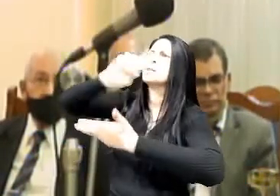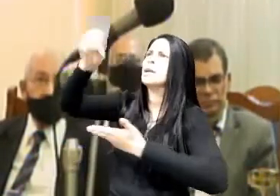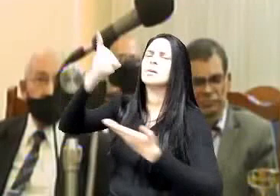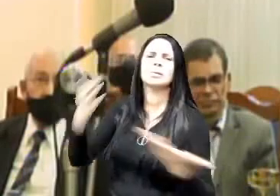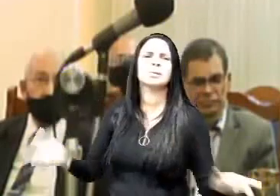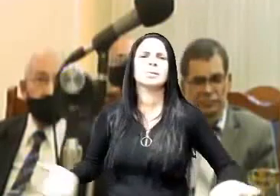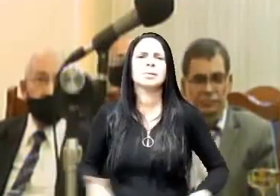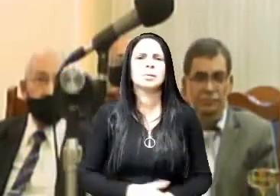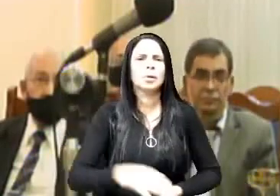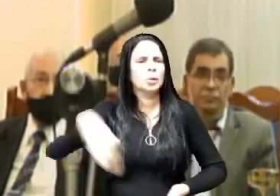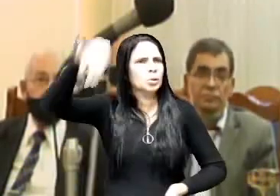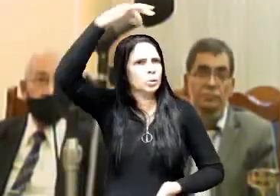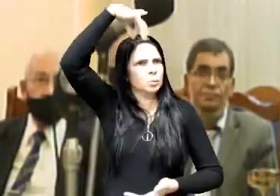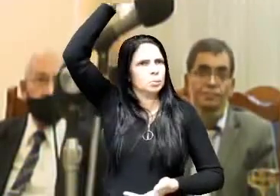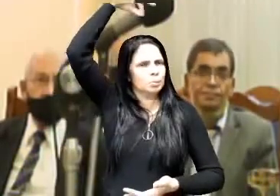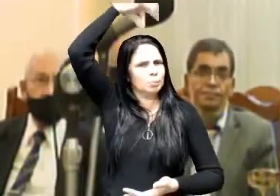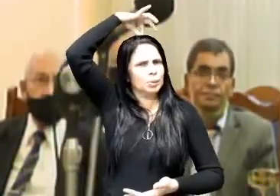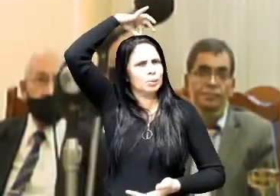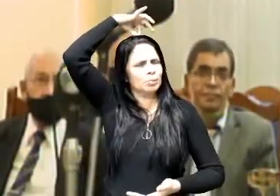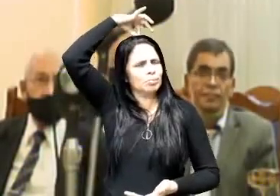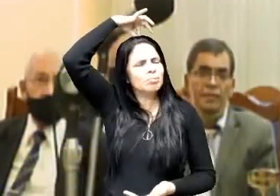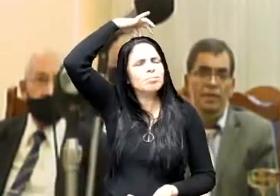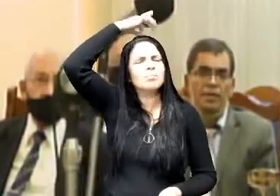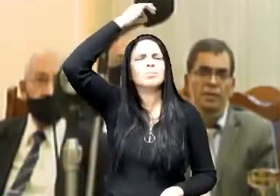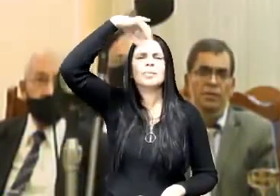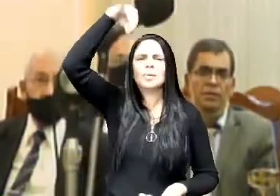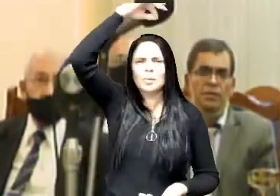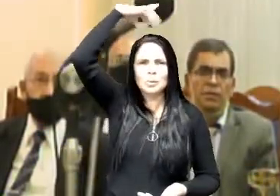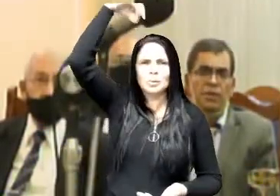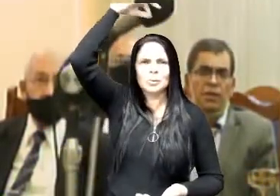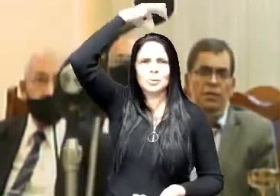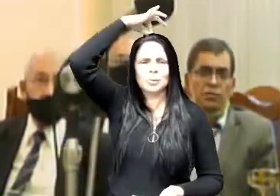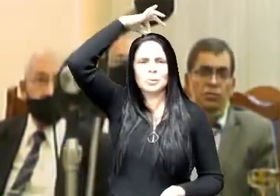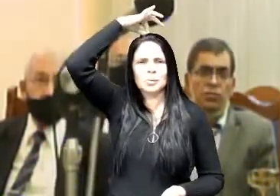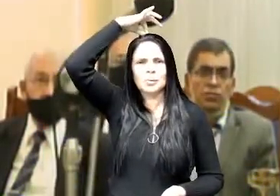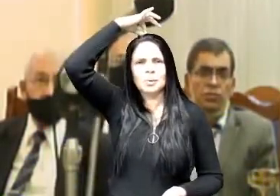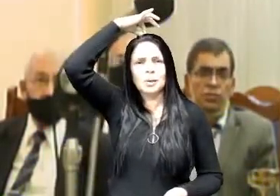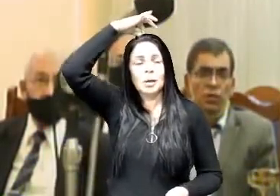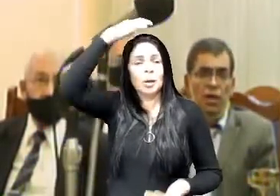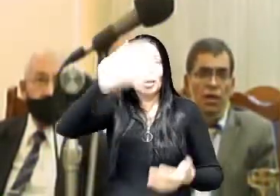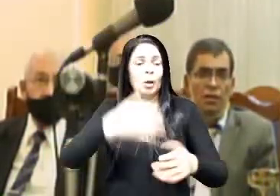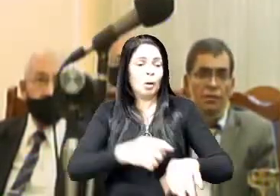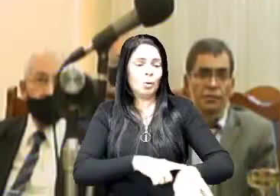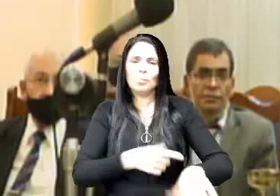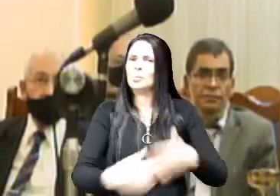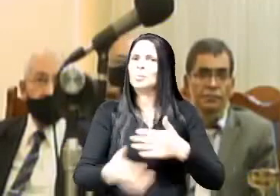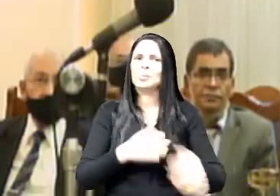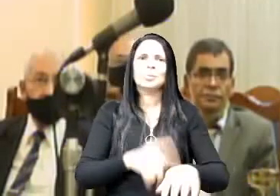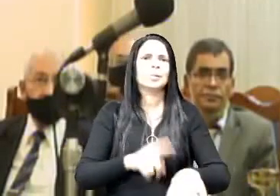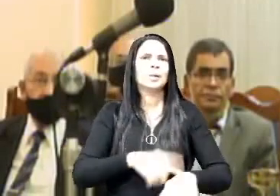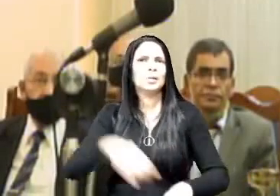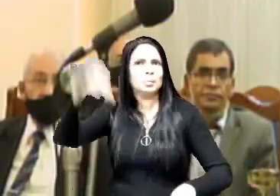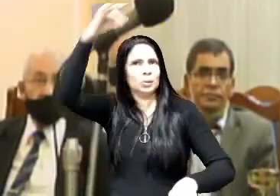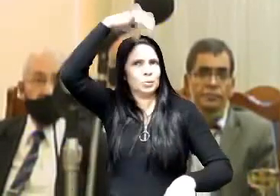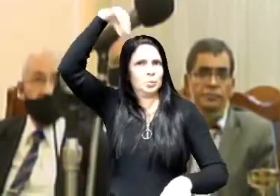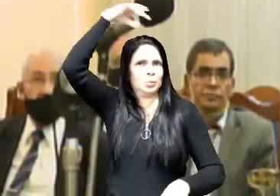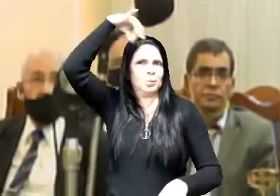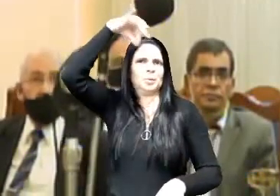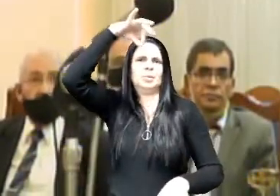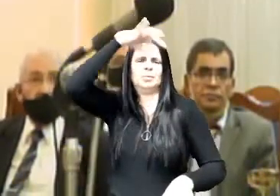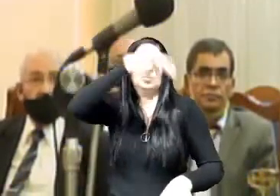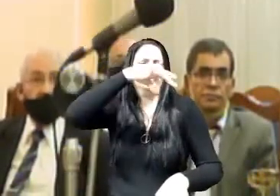Deus. O Espírito Santo está sobrevoando a sua cabeça. Quer dizer que a qualquer momento ele vai pousar, ele vai